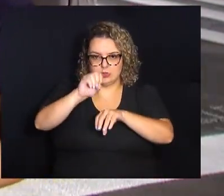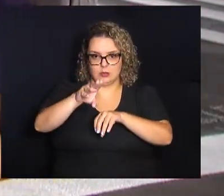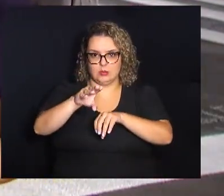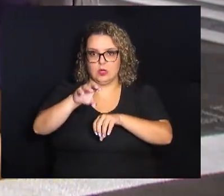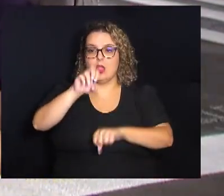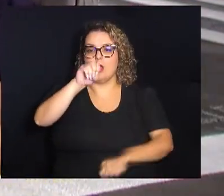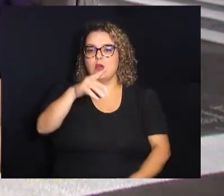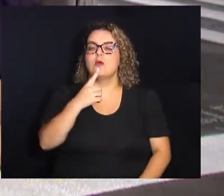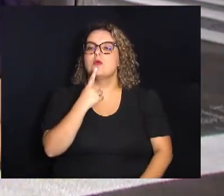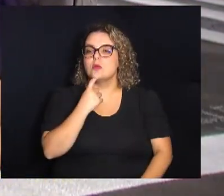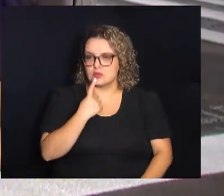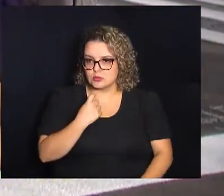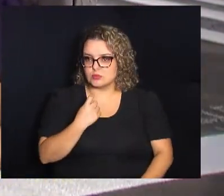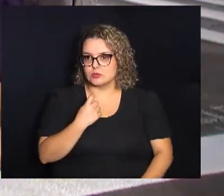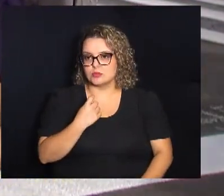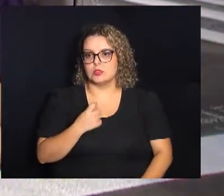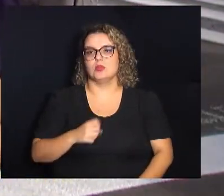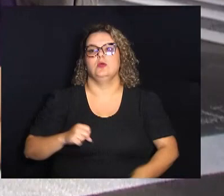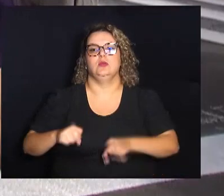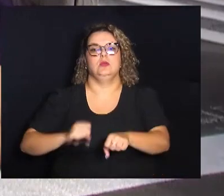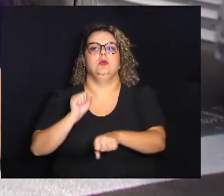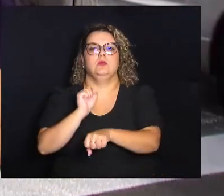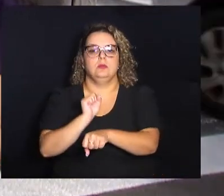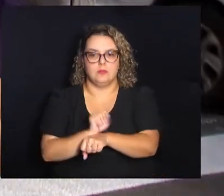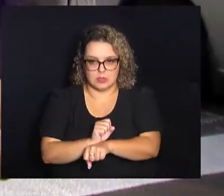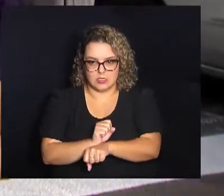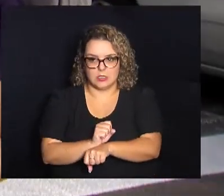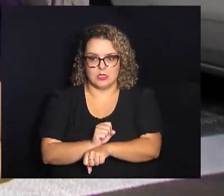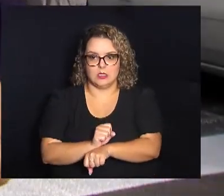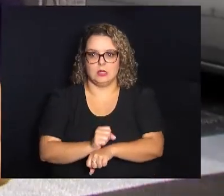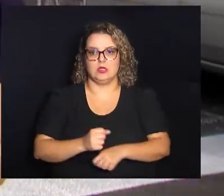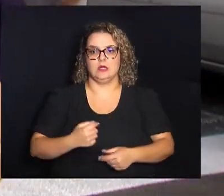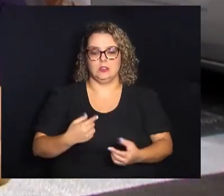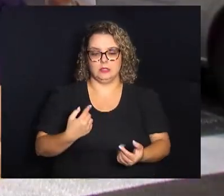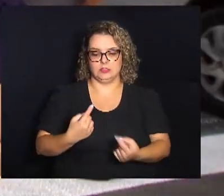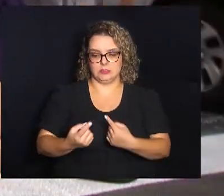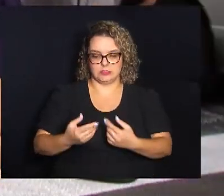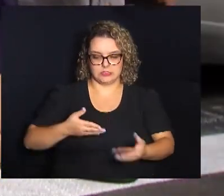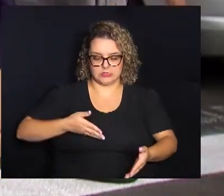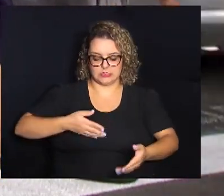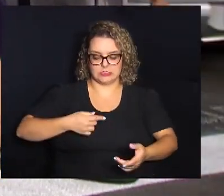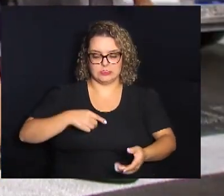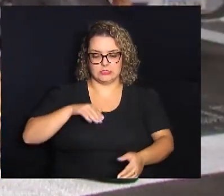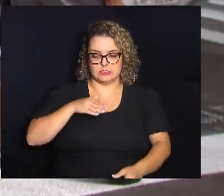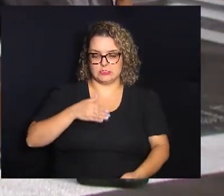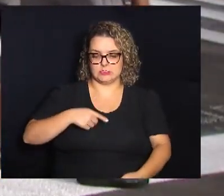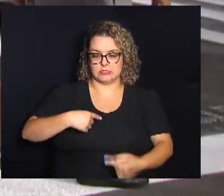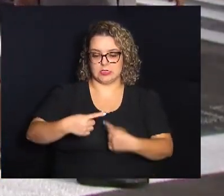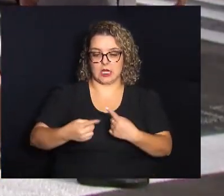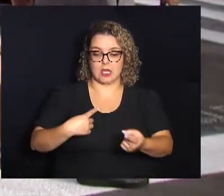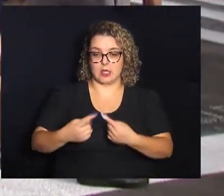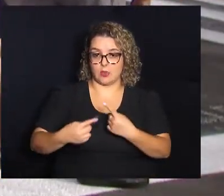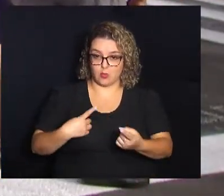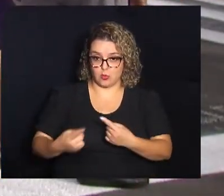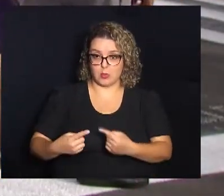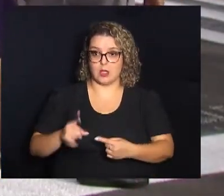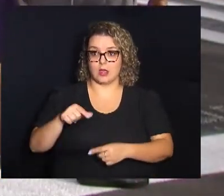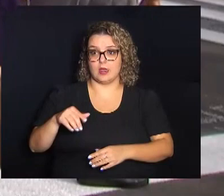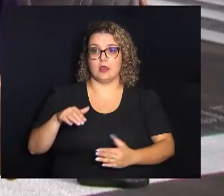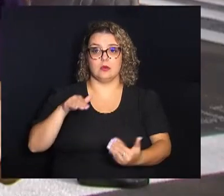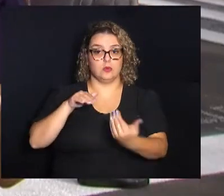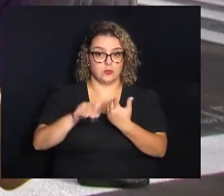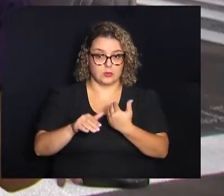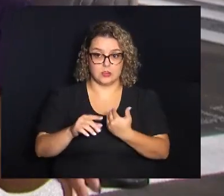o ciclista deve parar no semáforo. Se a rua é contramão, ele não deve seguir na contramão. Ele tem que tomar cuidado